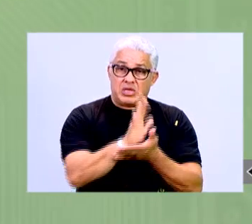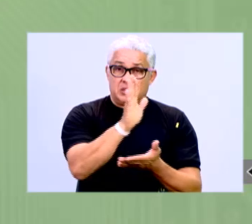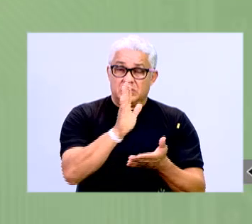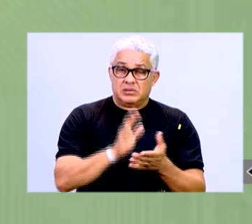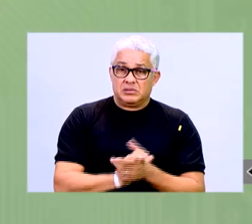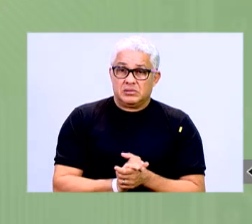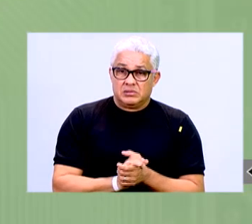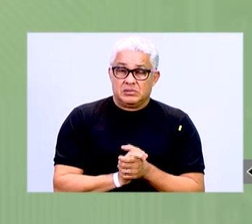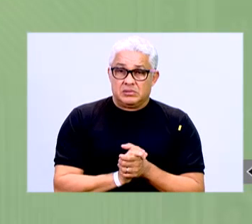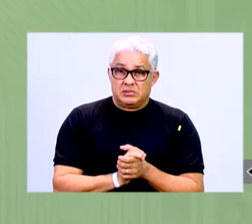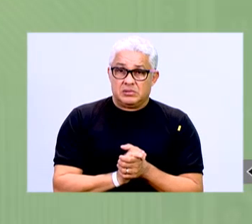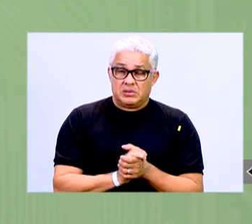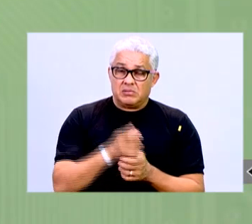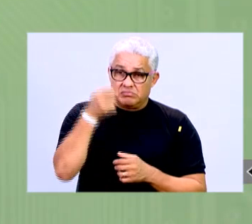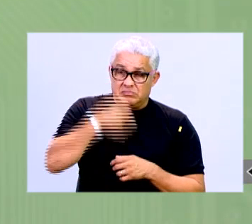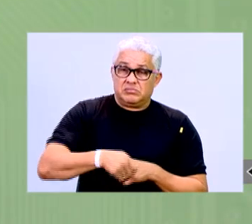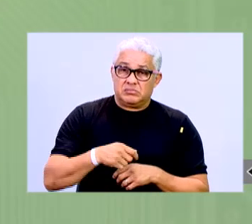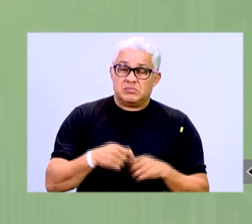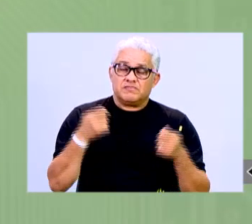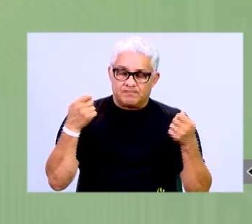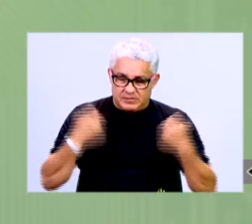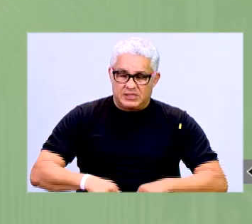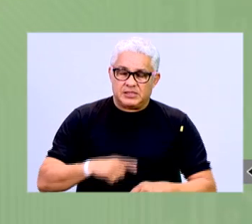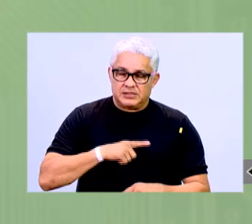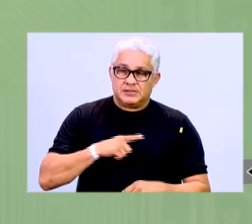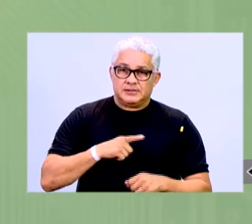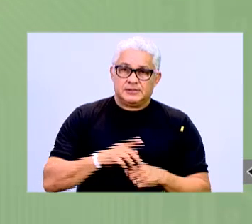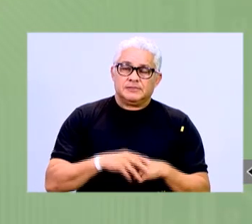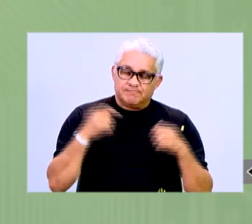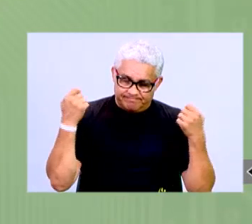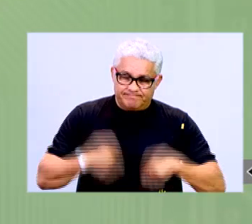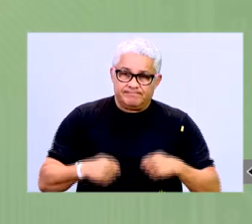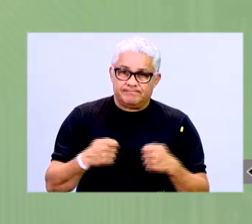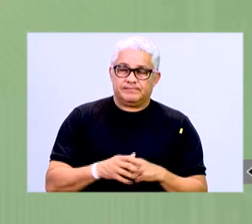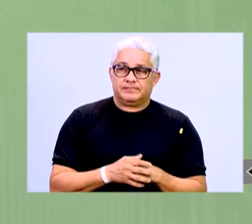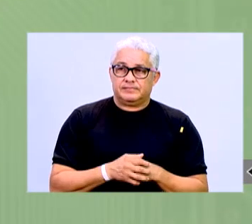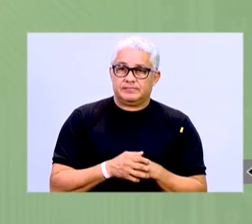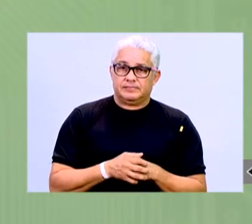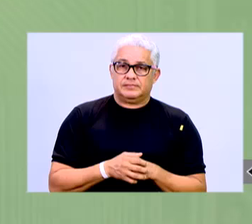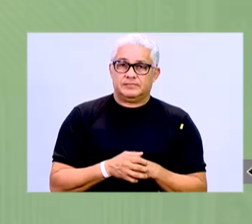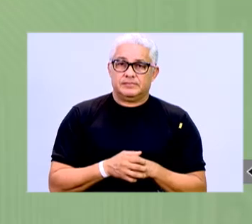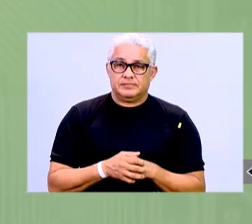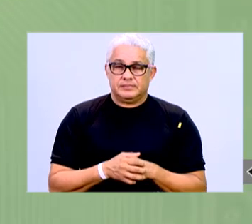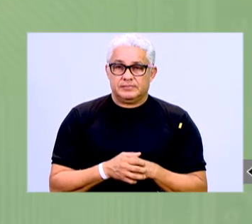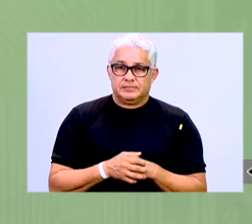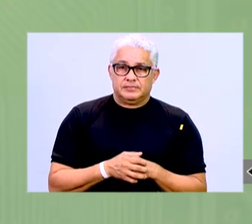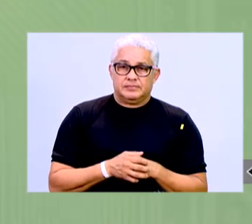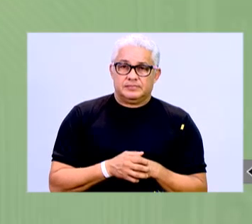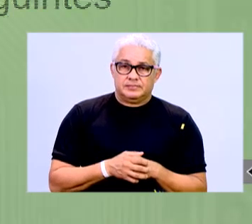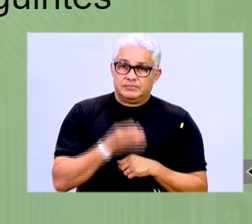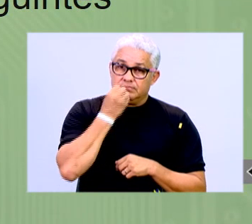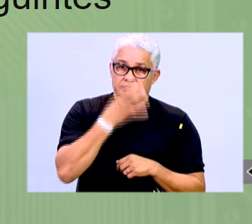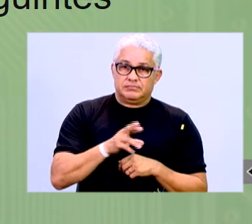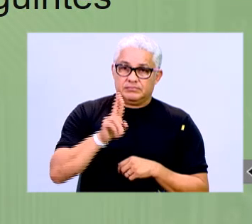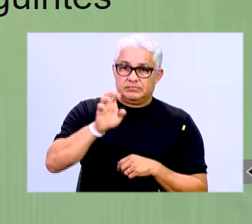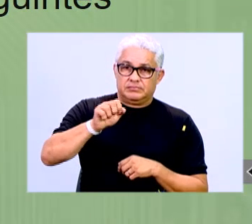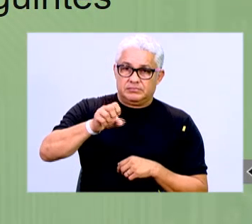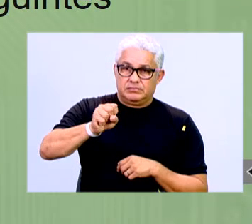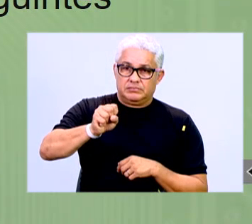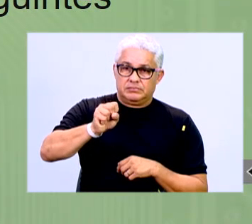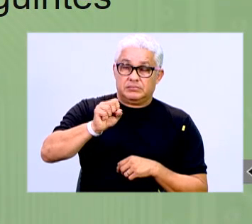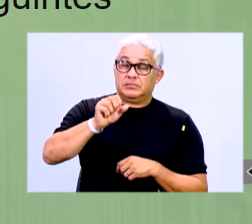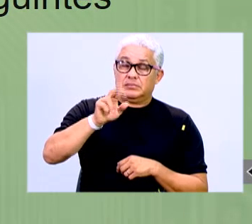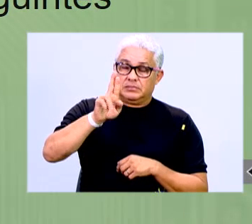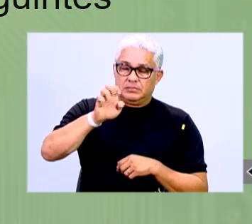requisito, ele obrigatoriamente tem que ser necessário para ser considerado um bom requisito.